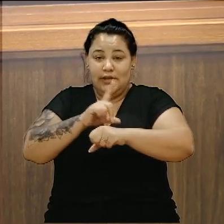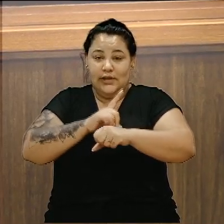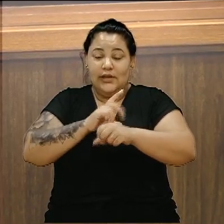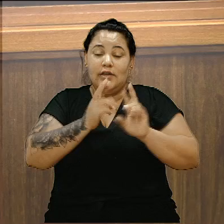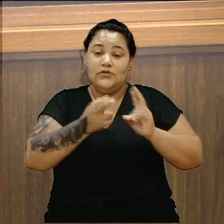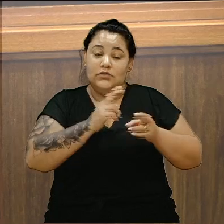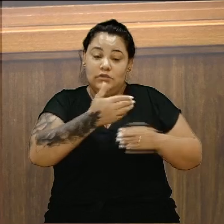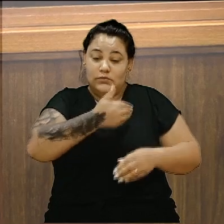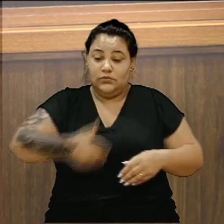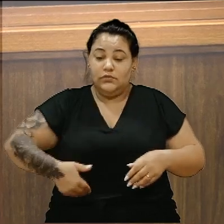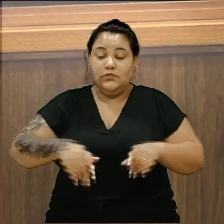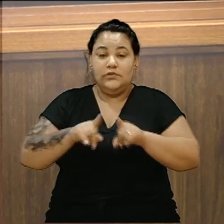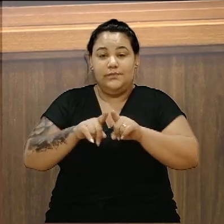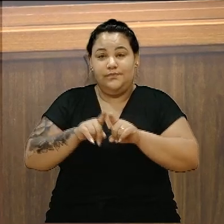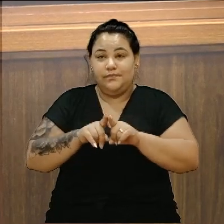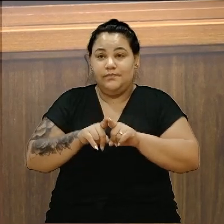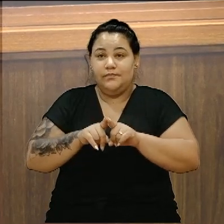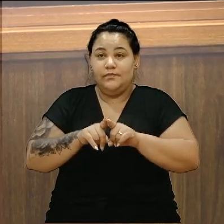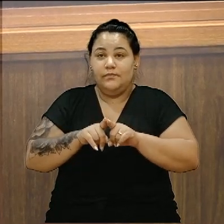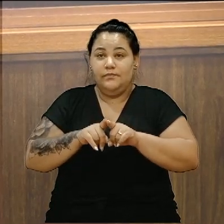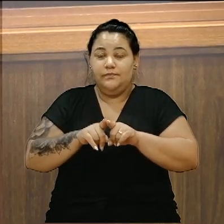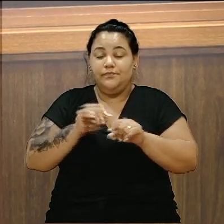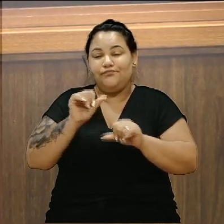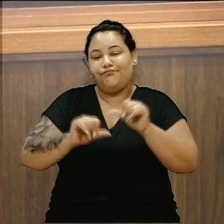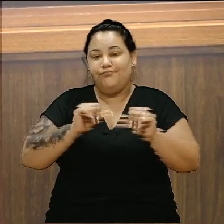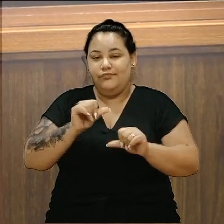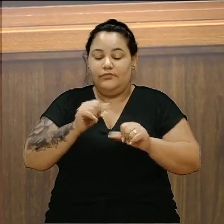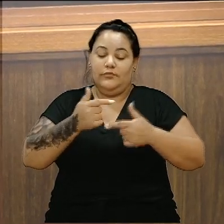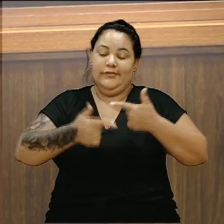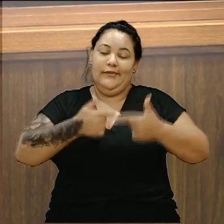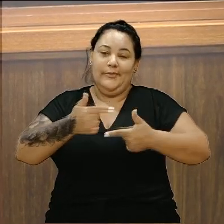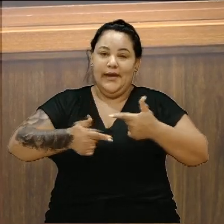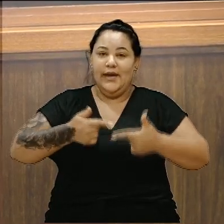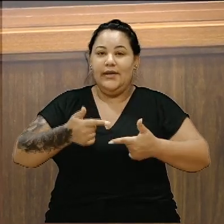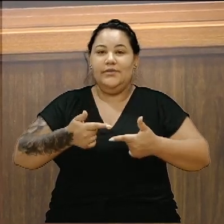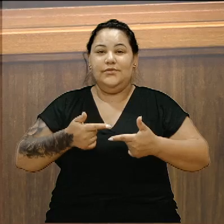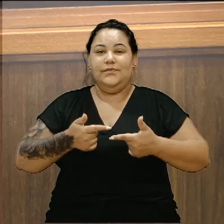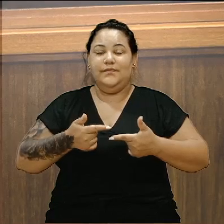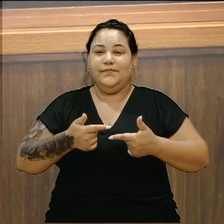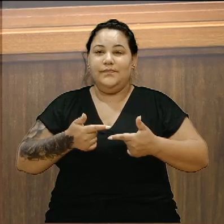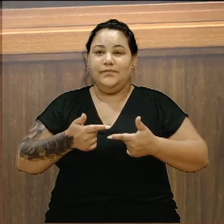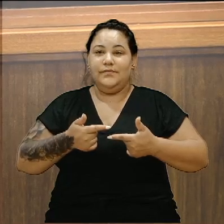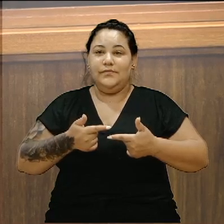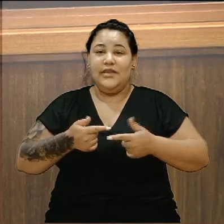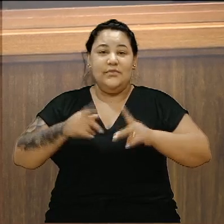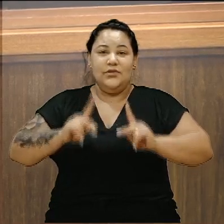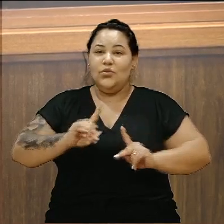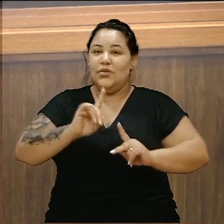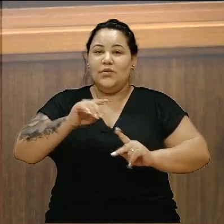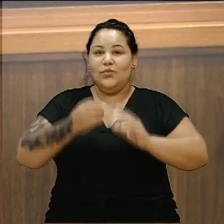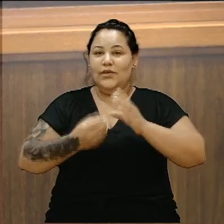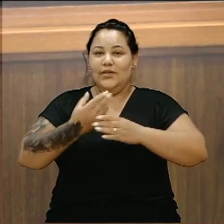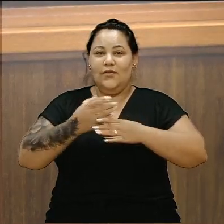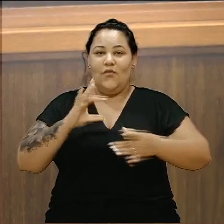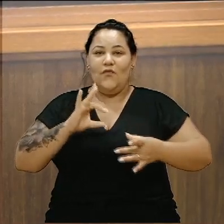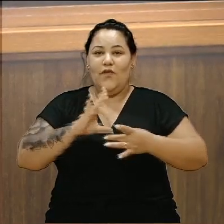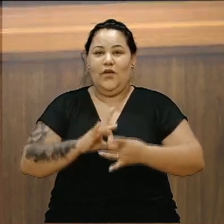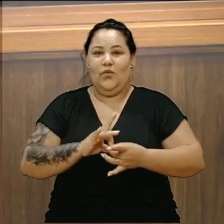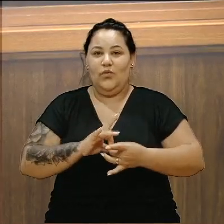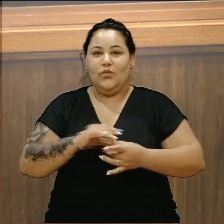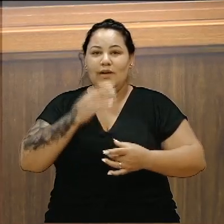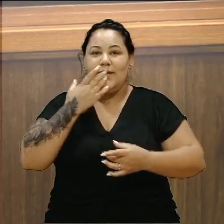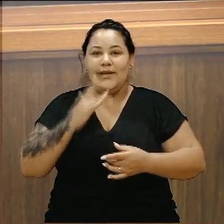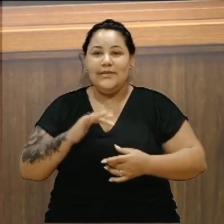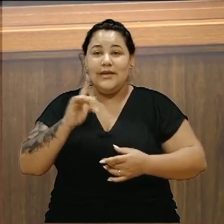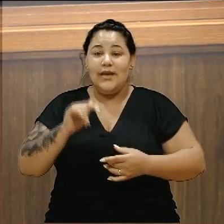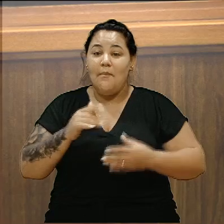público, acabam trocando de trabalho muito seguido, não criam um vínculo com aquela criança atendida, que isso é